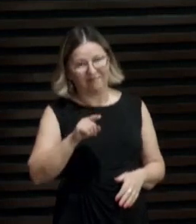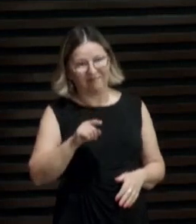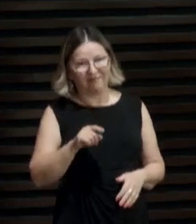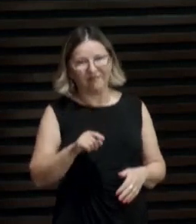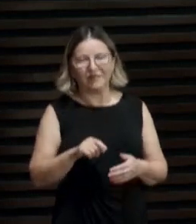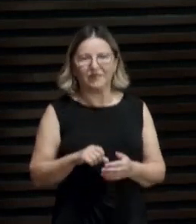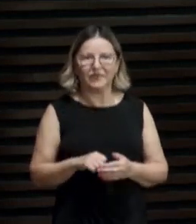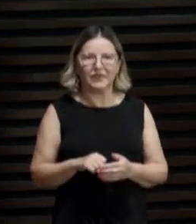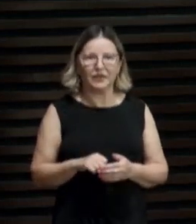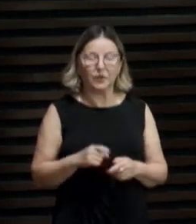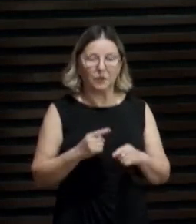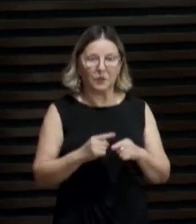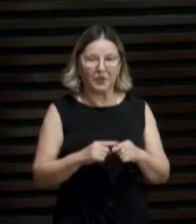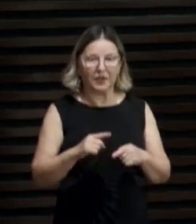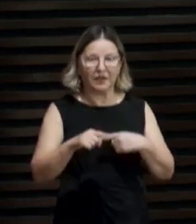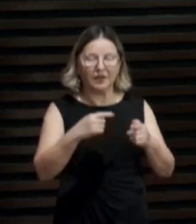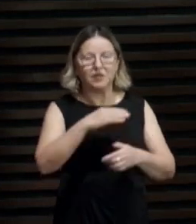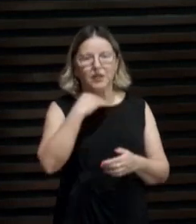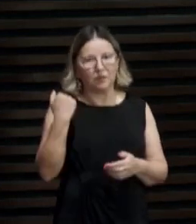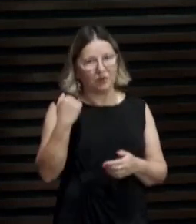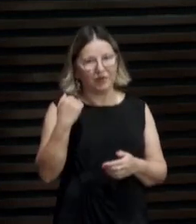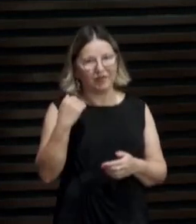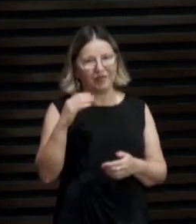morrerem, somente o juízo final.